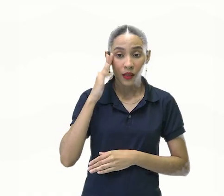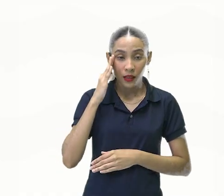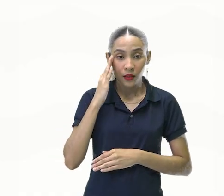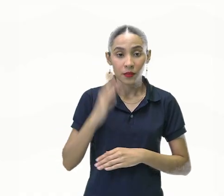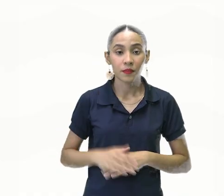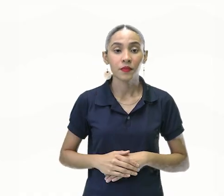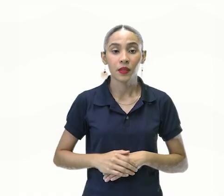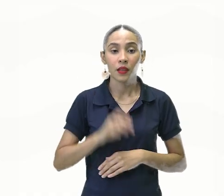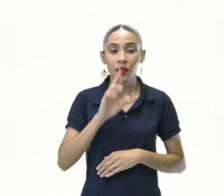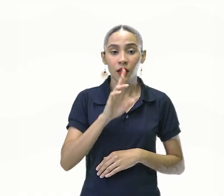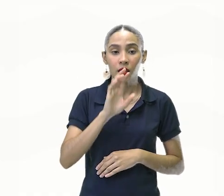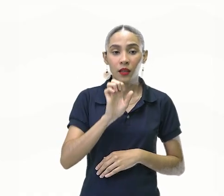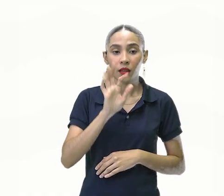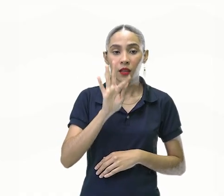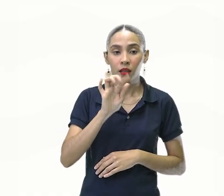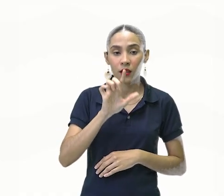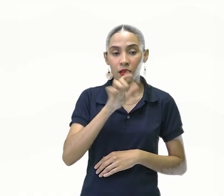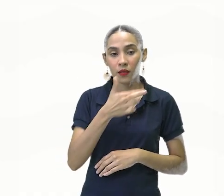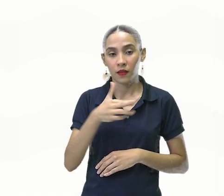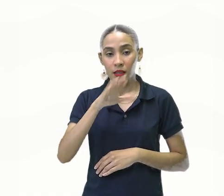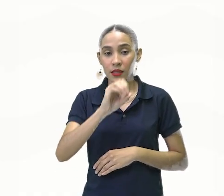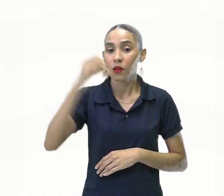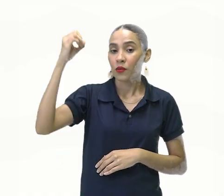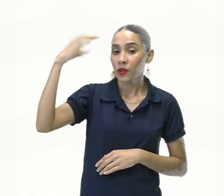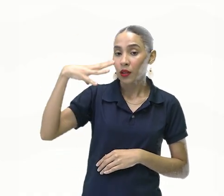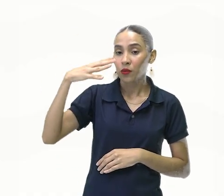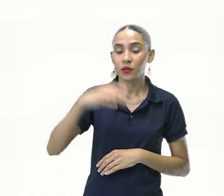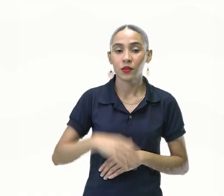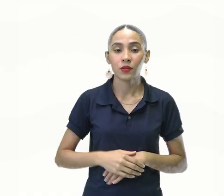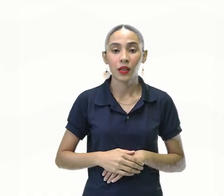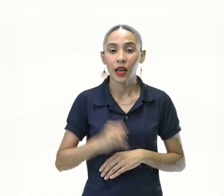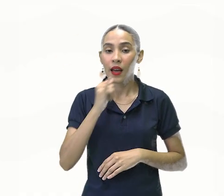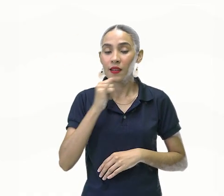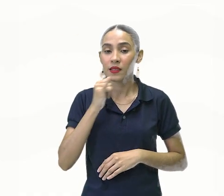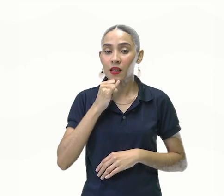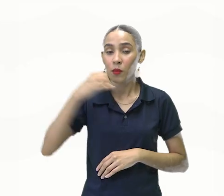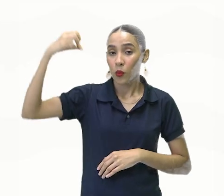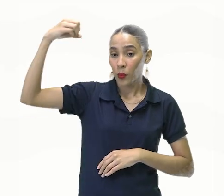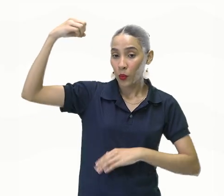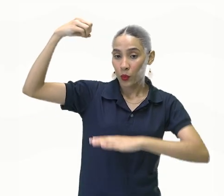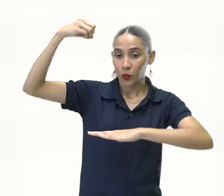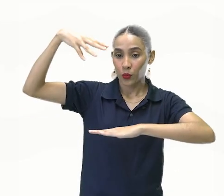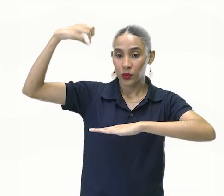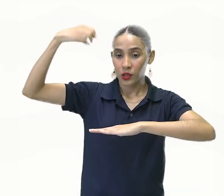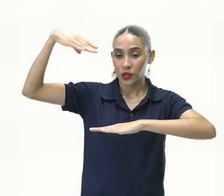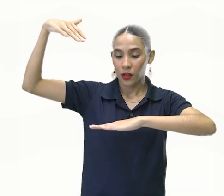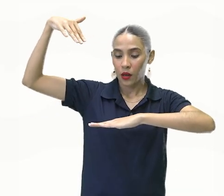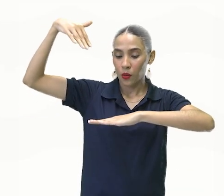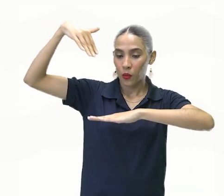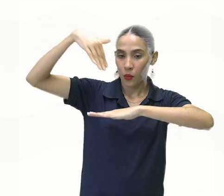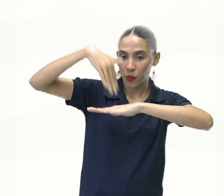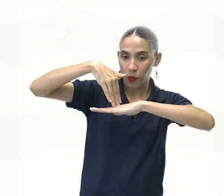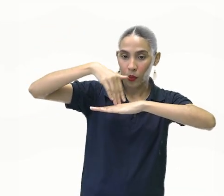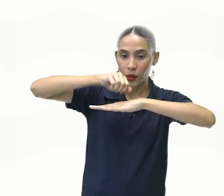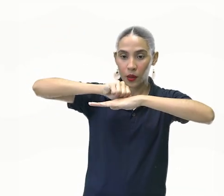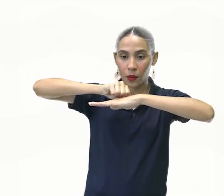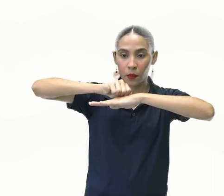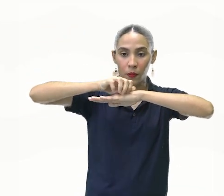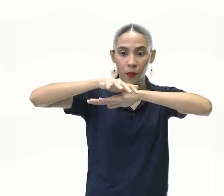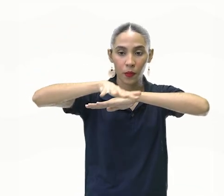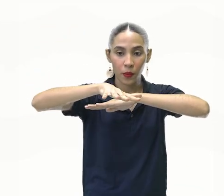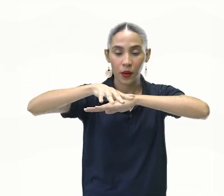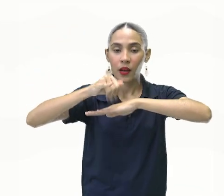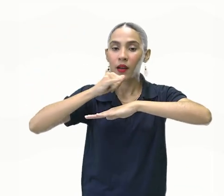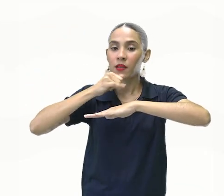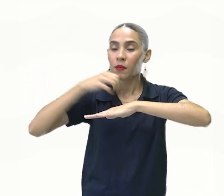Vamos entender que a reflexão da luz vai ser o quê? É quando a luz bate em uma superfície e